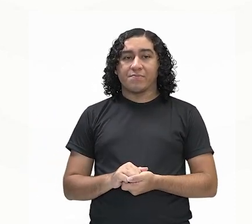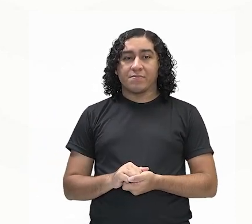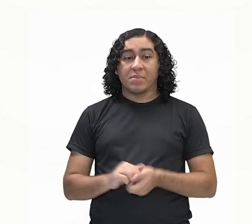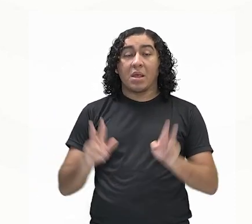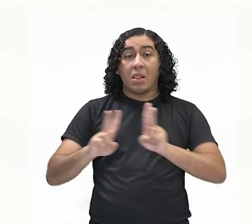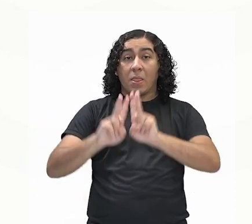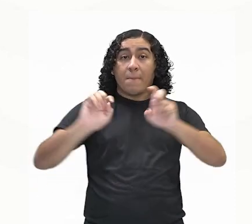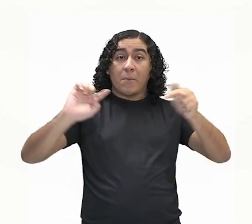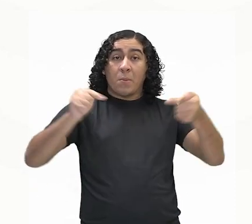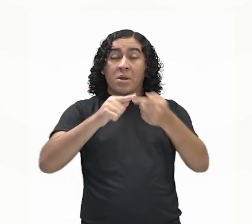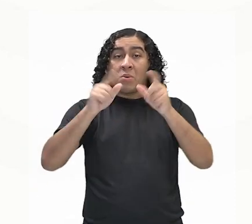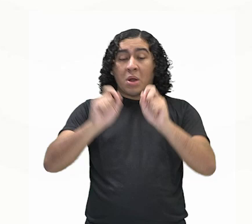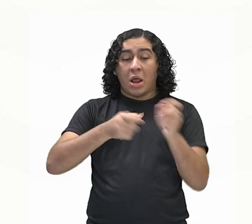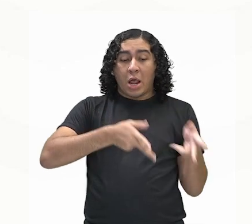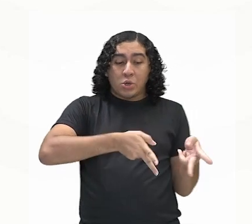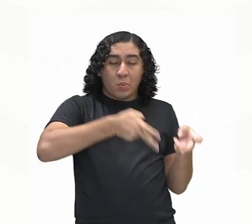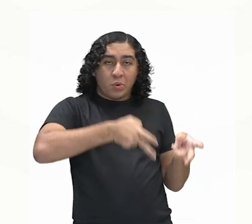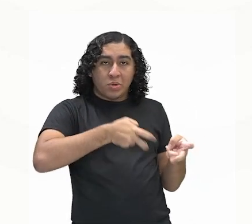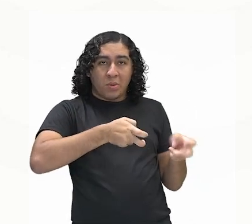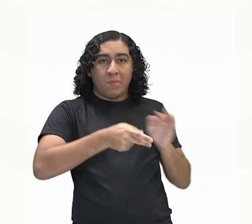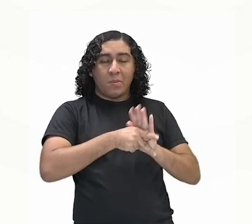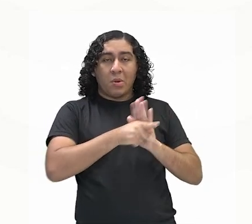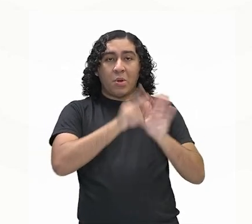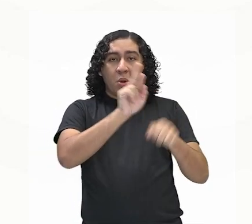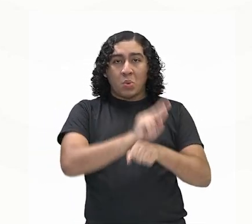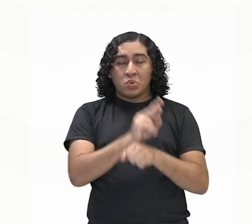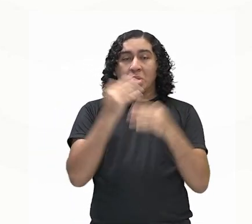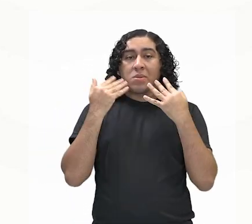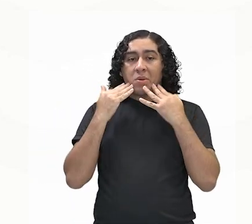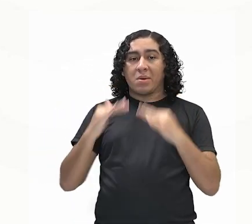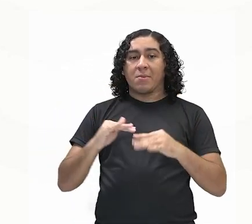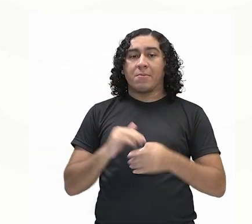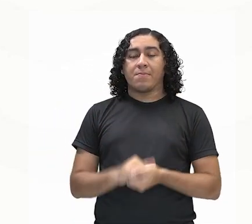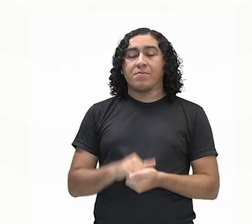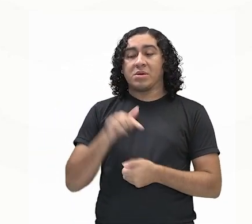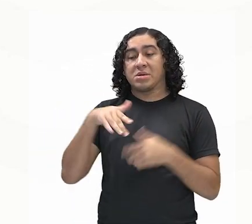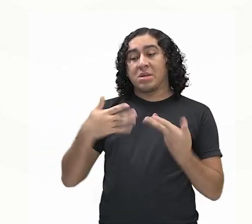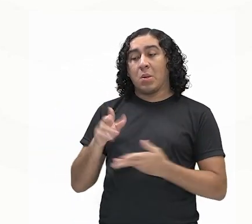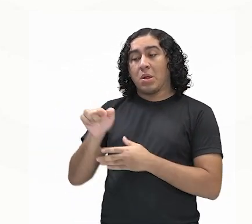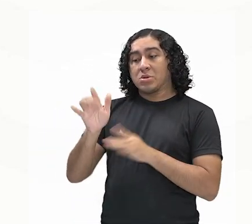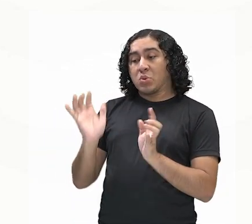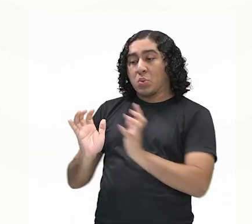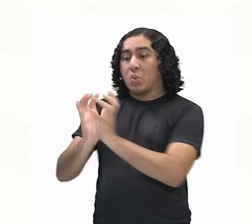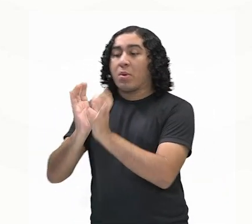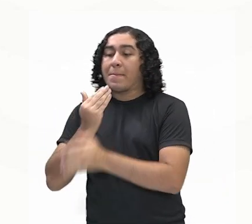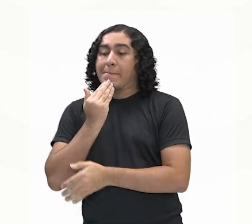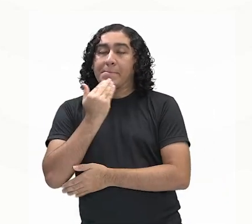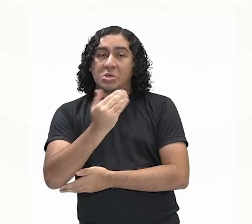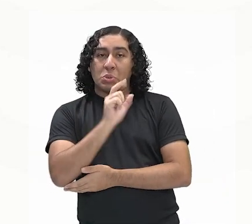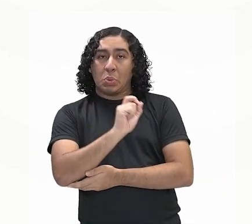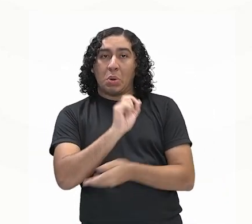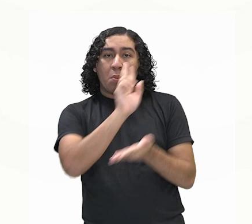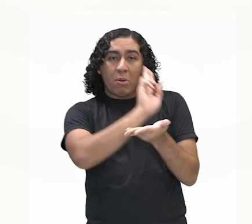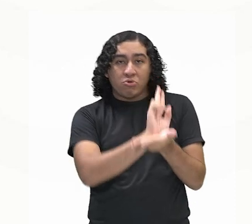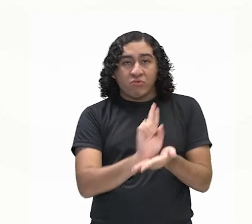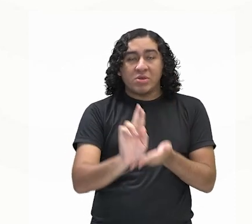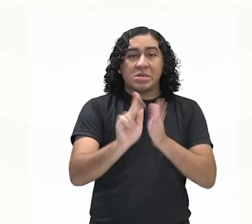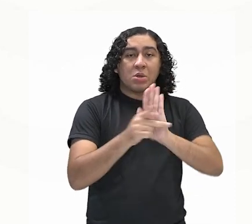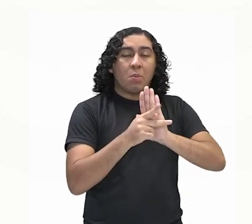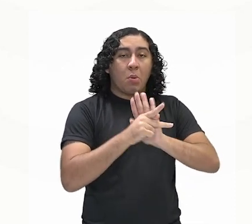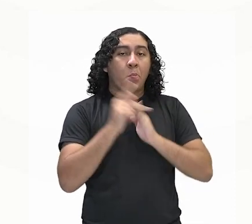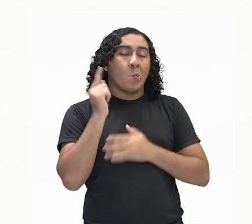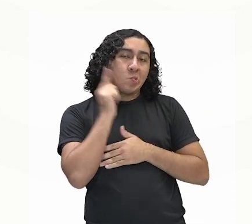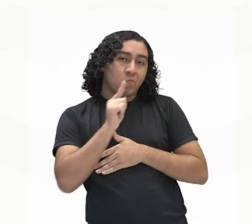à exploração dos recursos naturais. Então, o Clube de Roma ele solicitou a uma universidade estadunidense